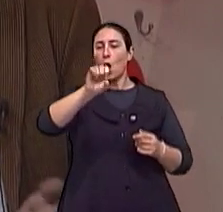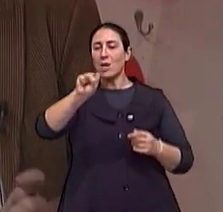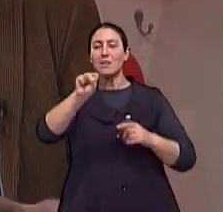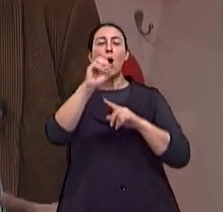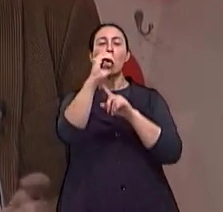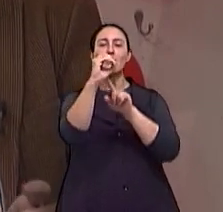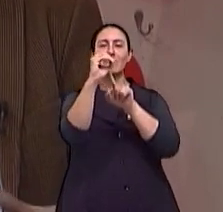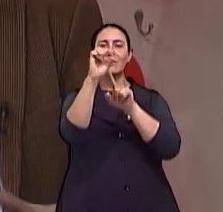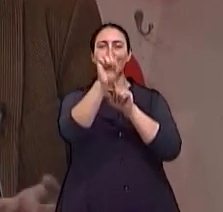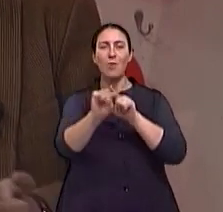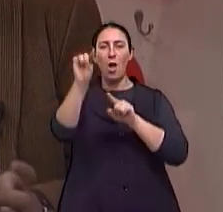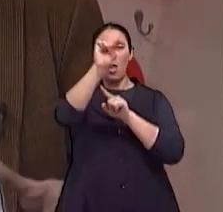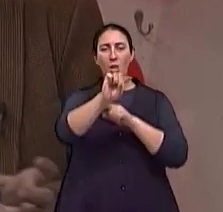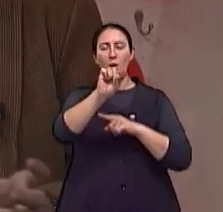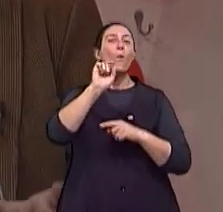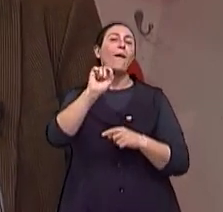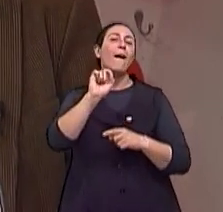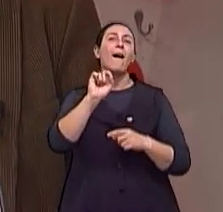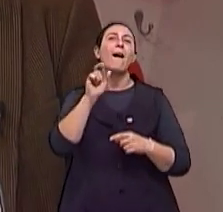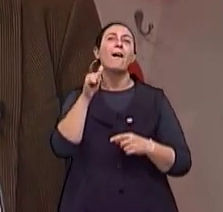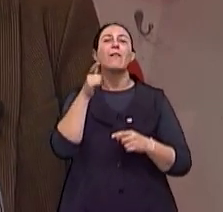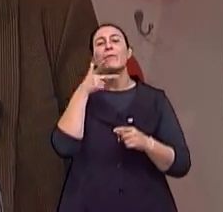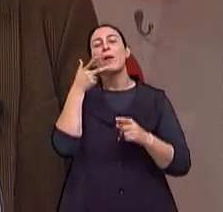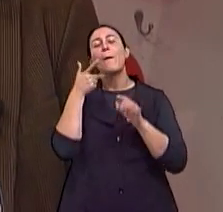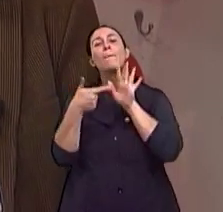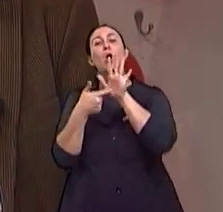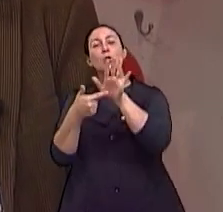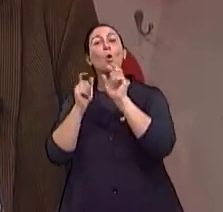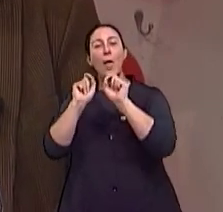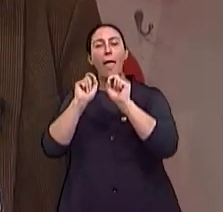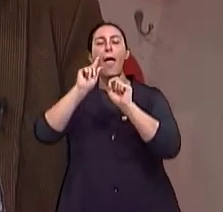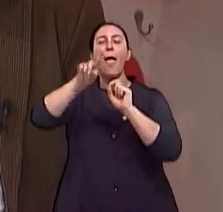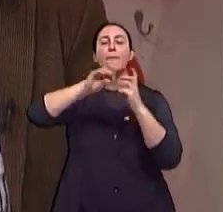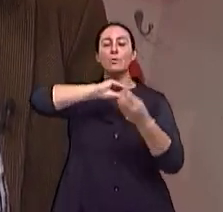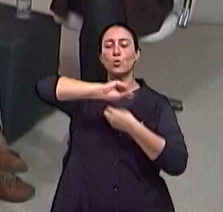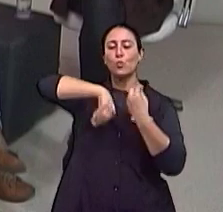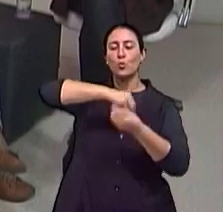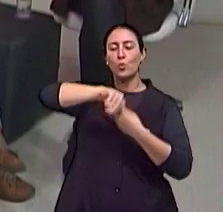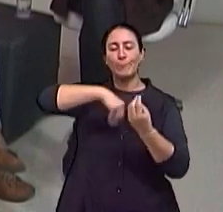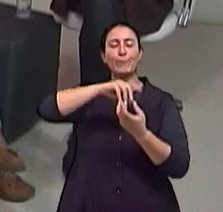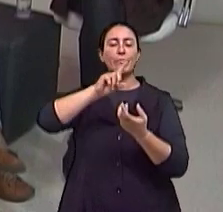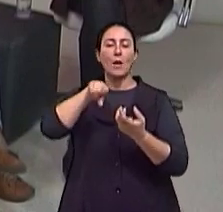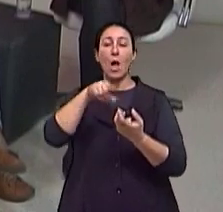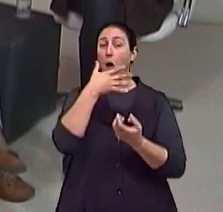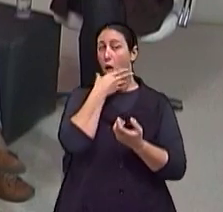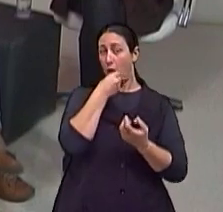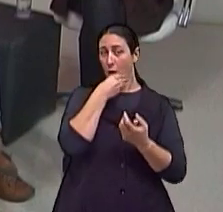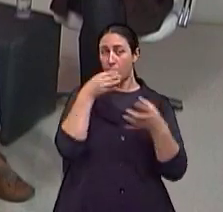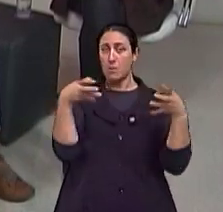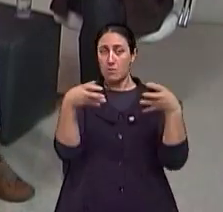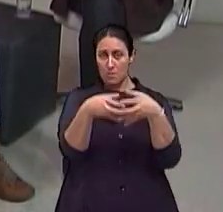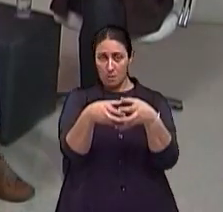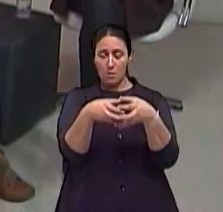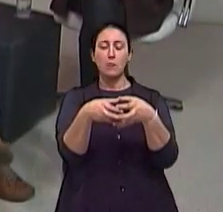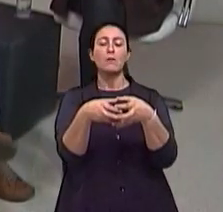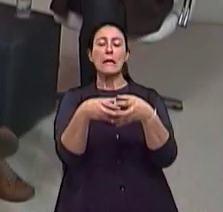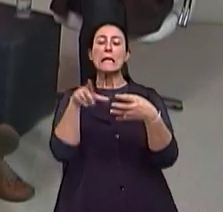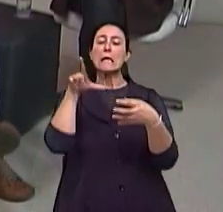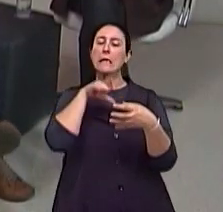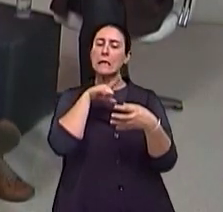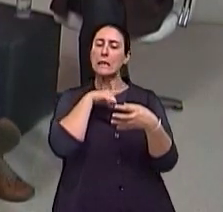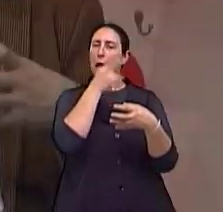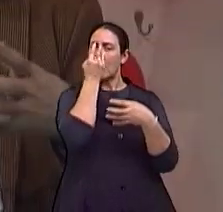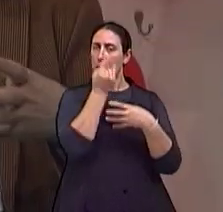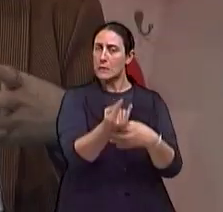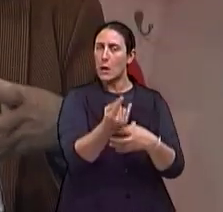foi, é uma brincadeira, ou enfim, é uma corruptela de gays, né? Então, é um grupo de homens que tem atração, que